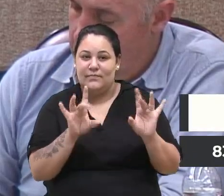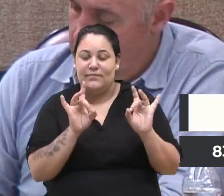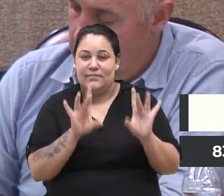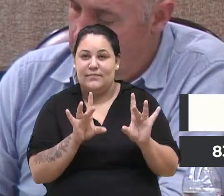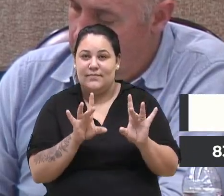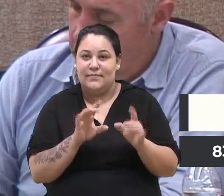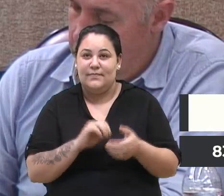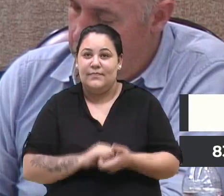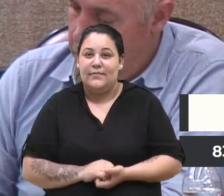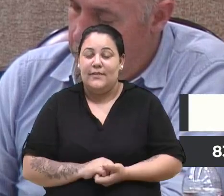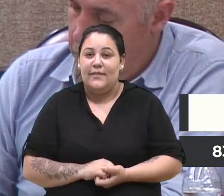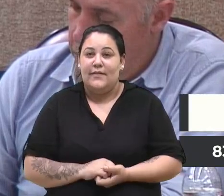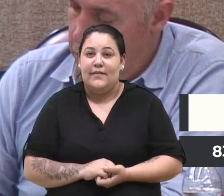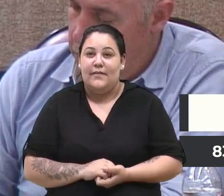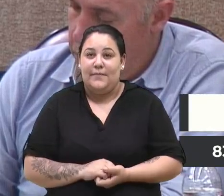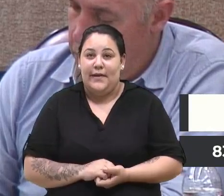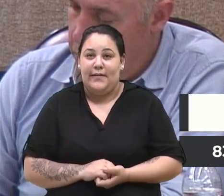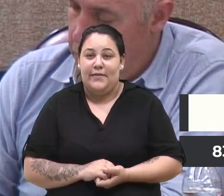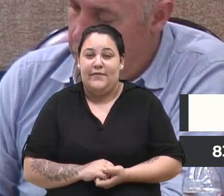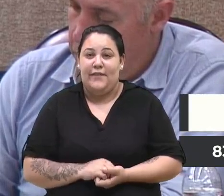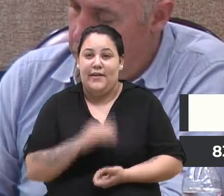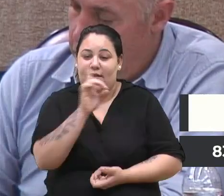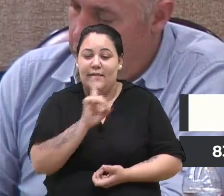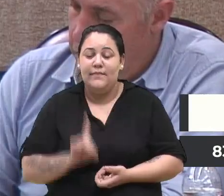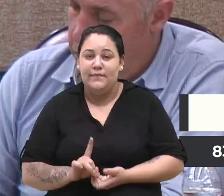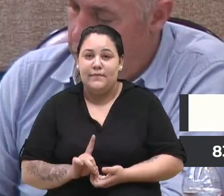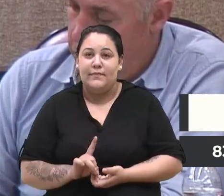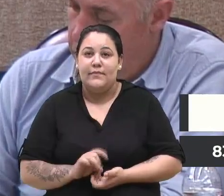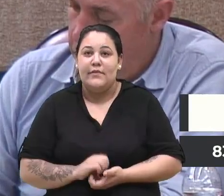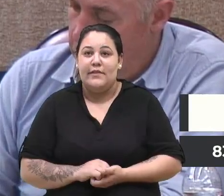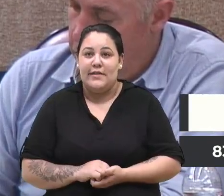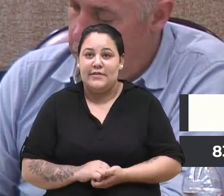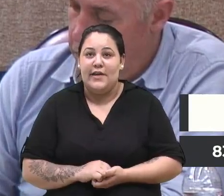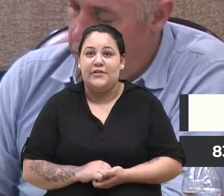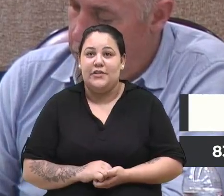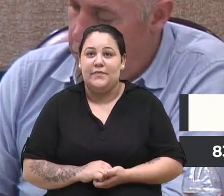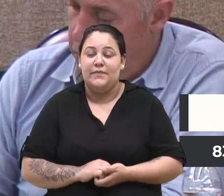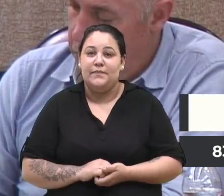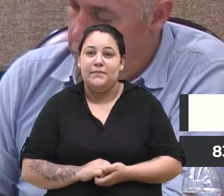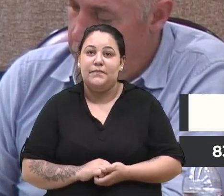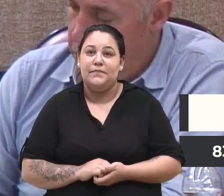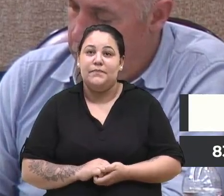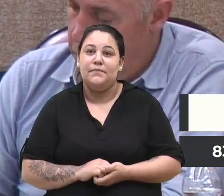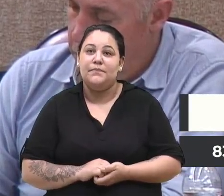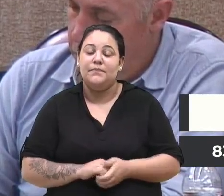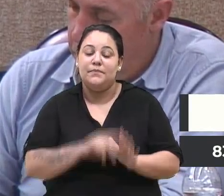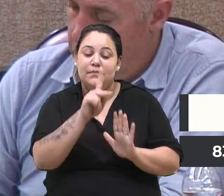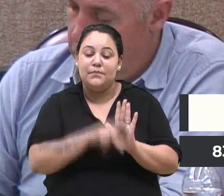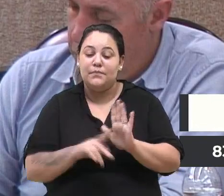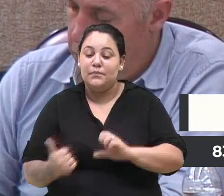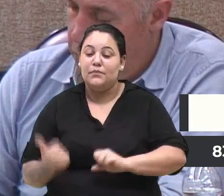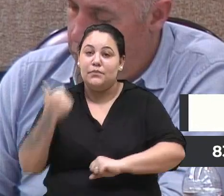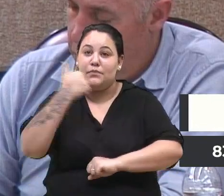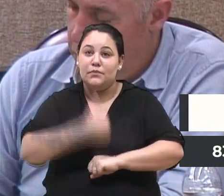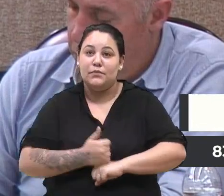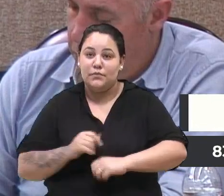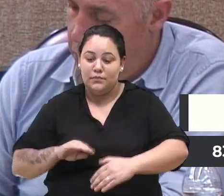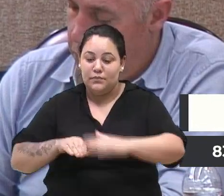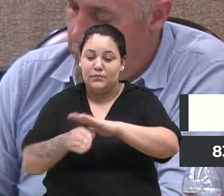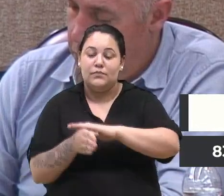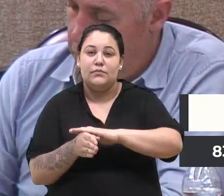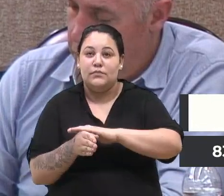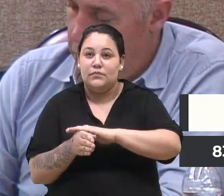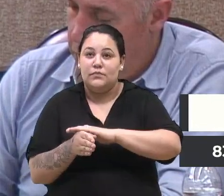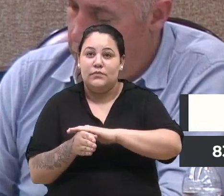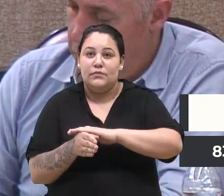deficiência física. Ressalta que o projeto busca substituir a adaptação dos veículos para